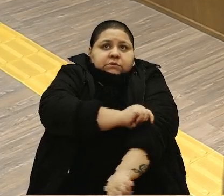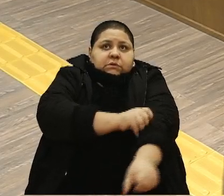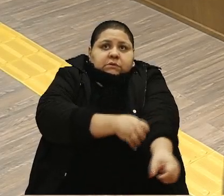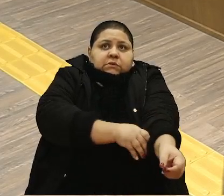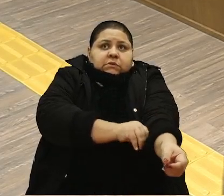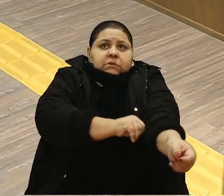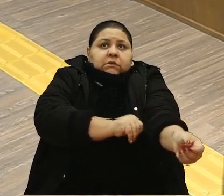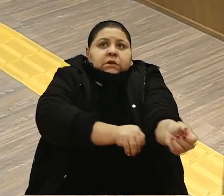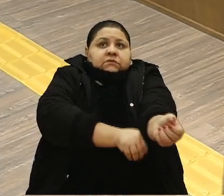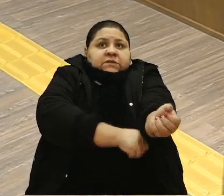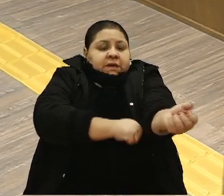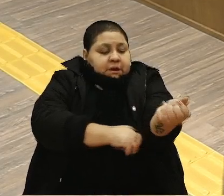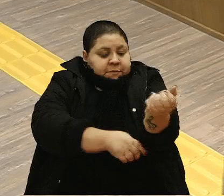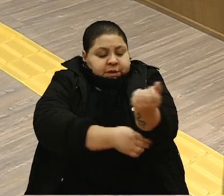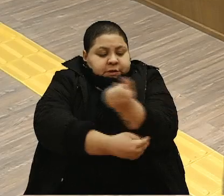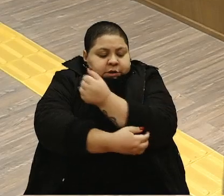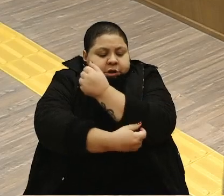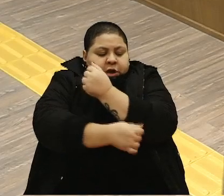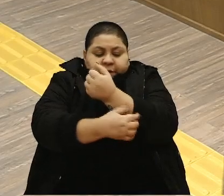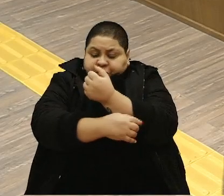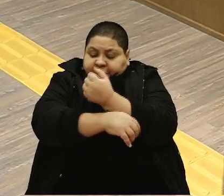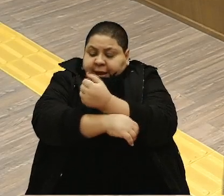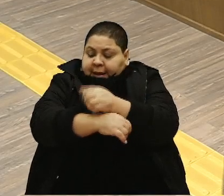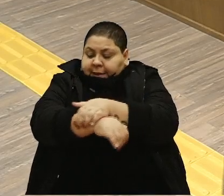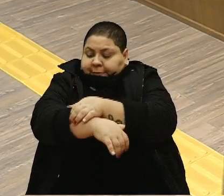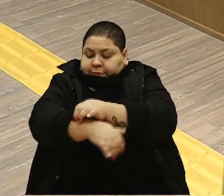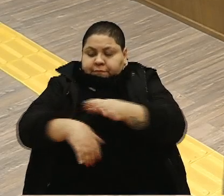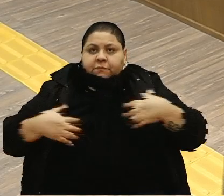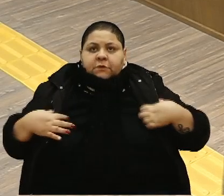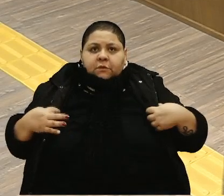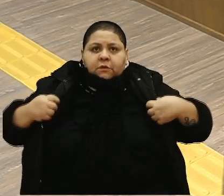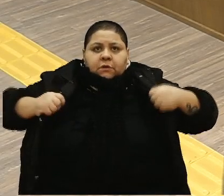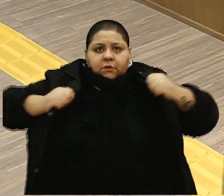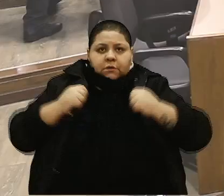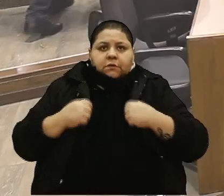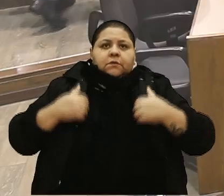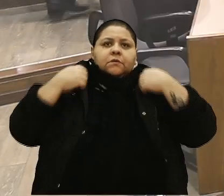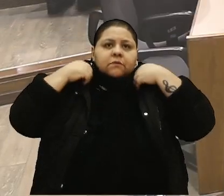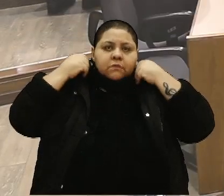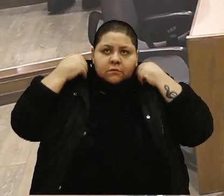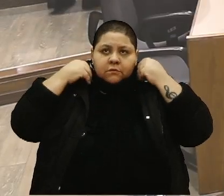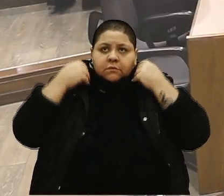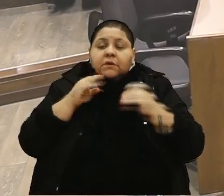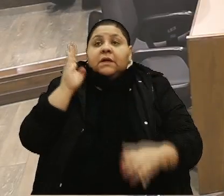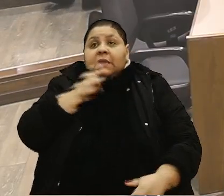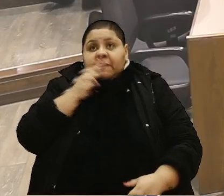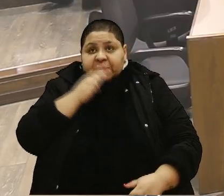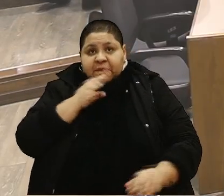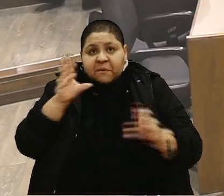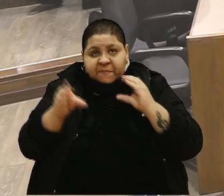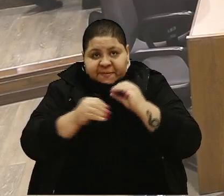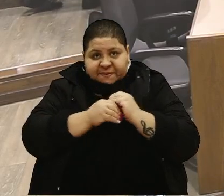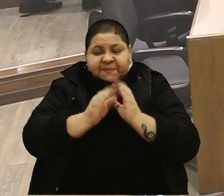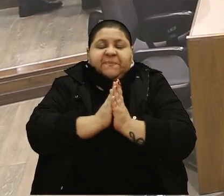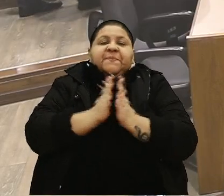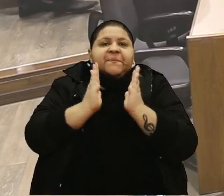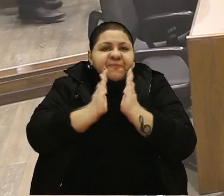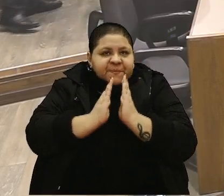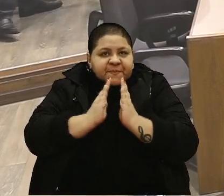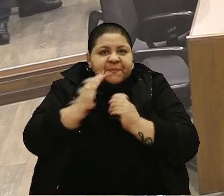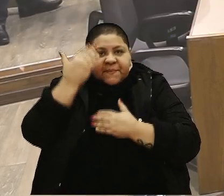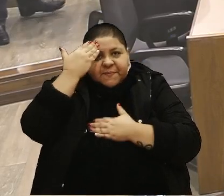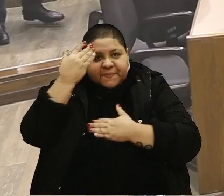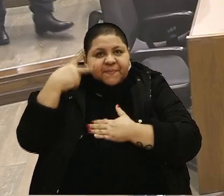Uma partezinha, se possível. No final, pode ser agora, de imediato. Rapidão, hein? Me ajuda. Obrigado, vereador Iago.